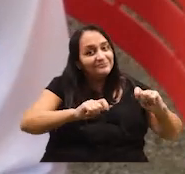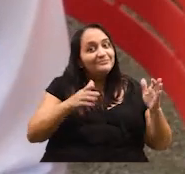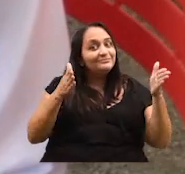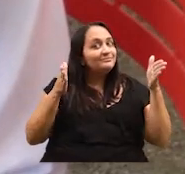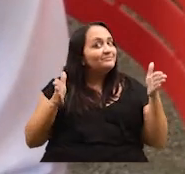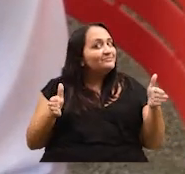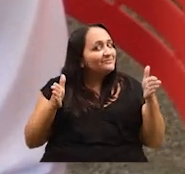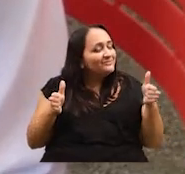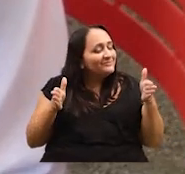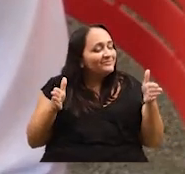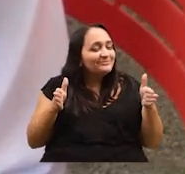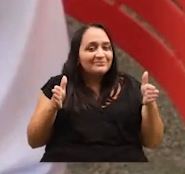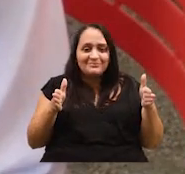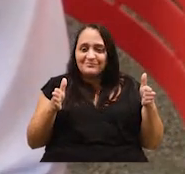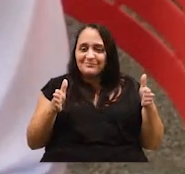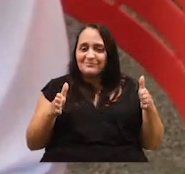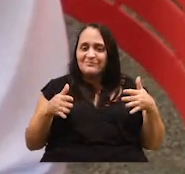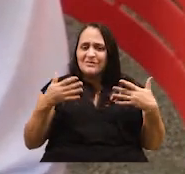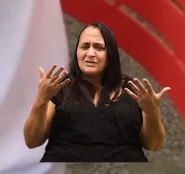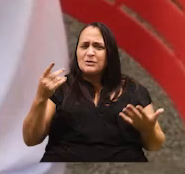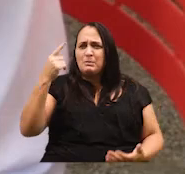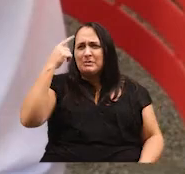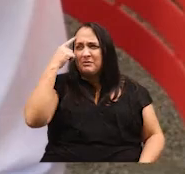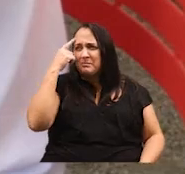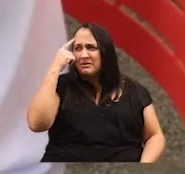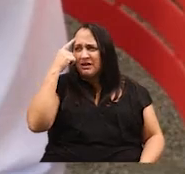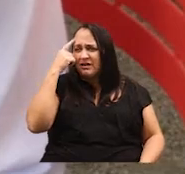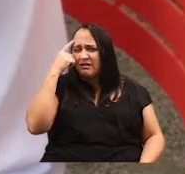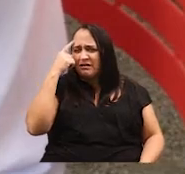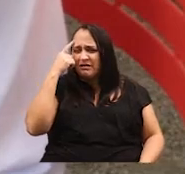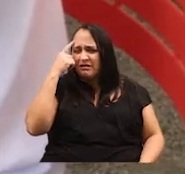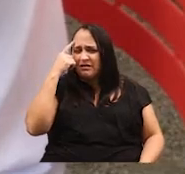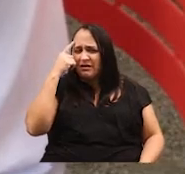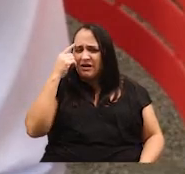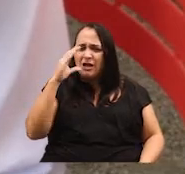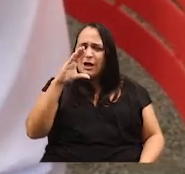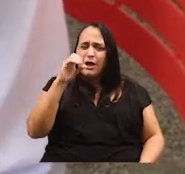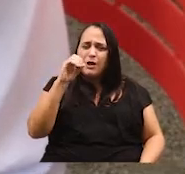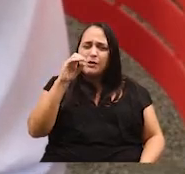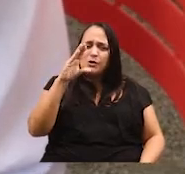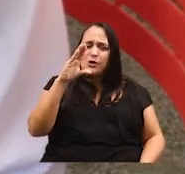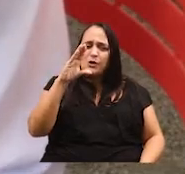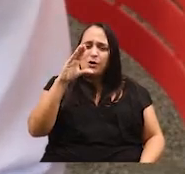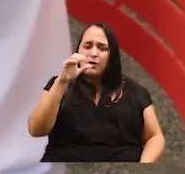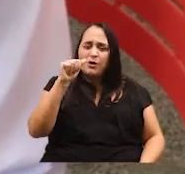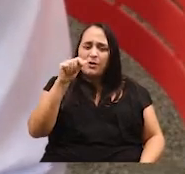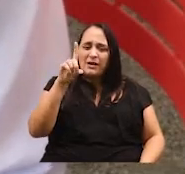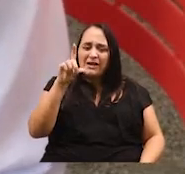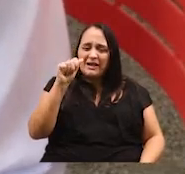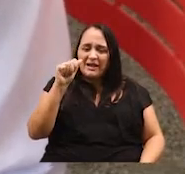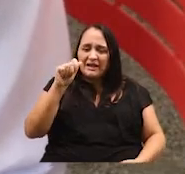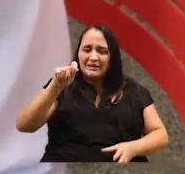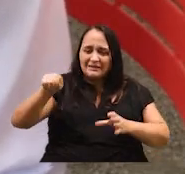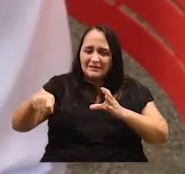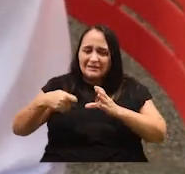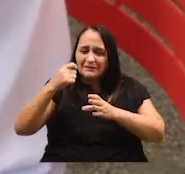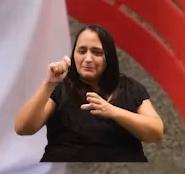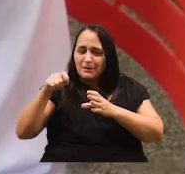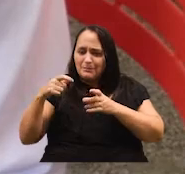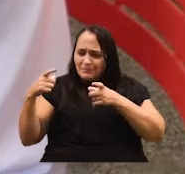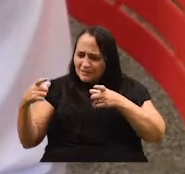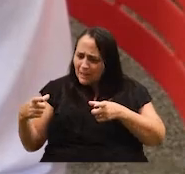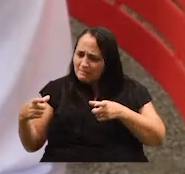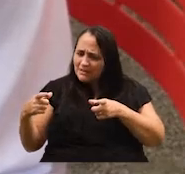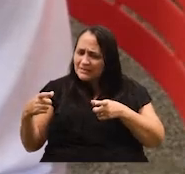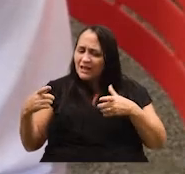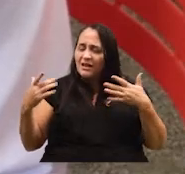Fernanda? Coloquei no recipiente, porque senão a pessoa vai ficar pensando, né, Fernanda, que a gente vai comer a cocada na panela. Tá